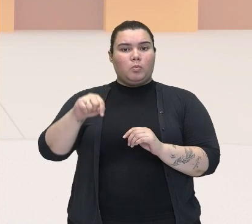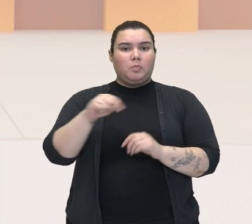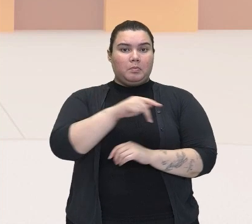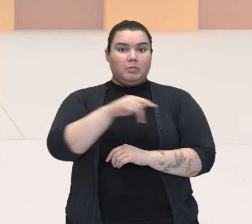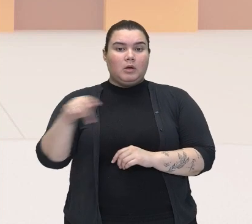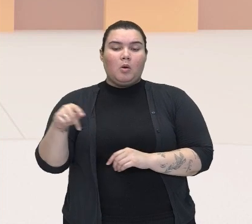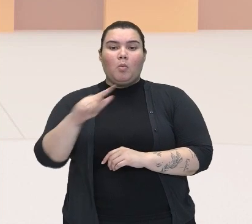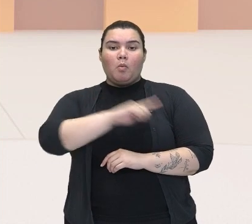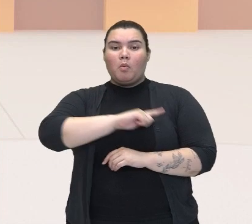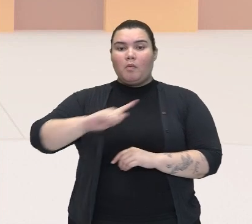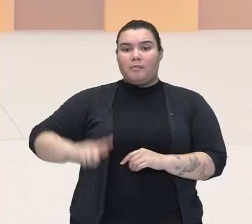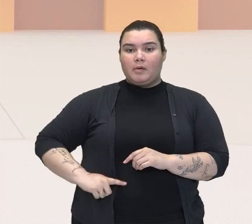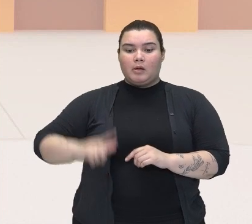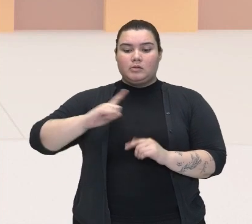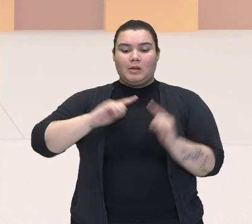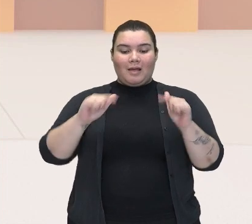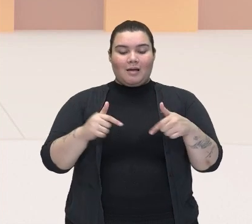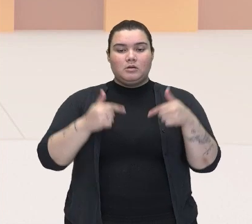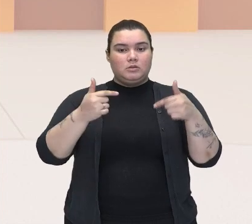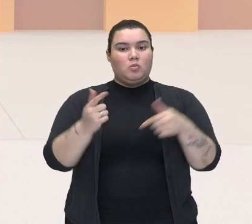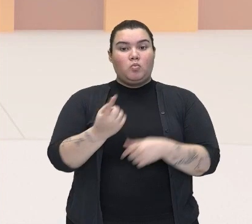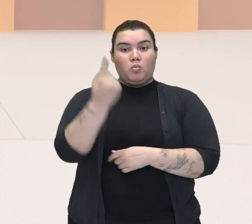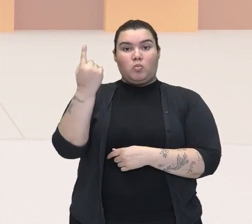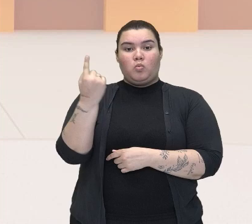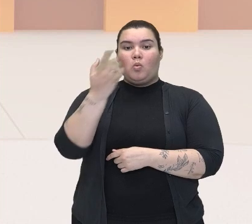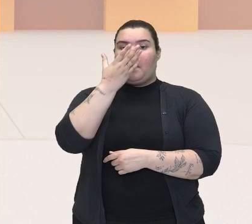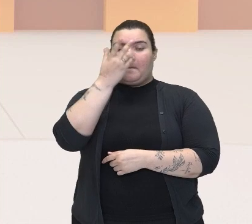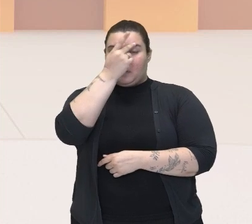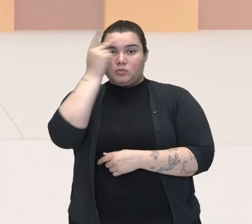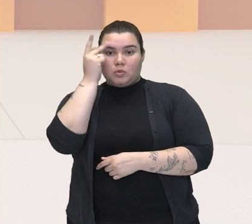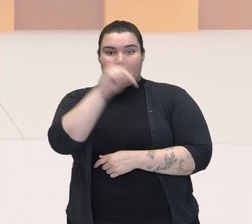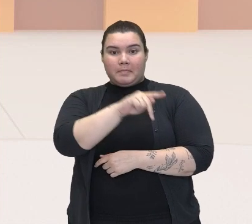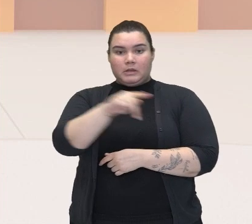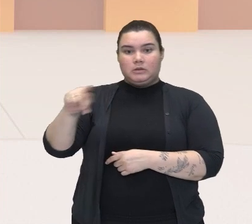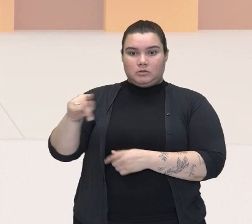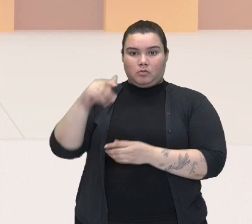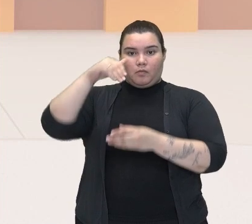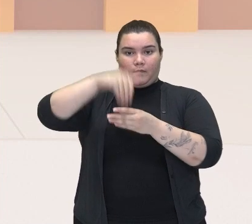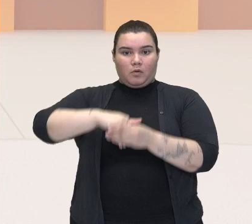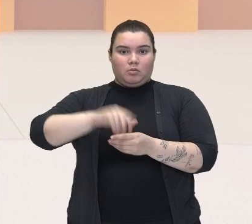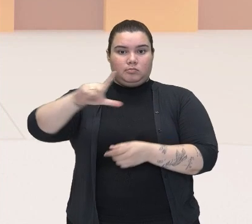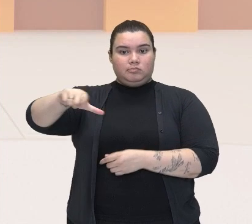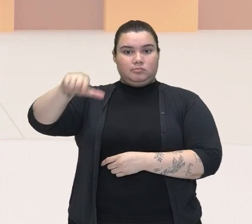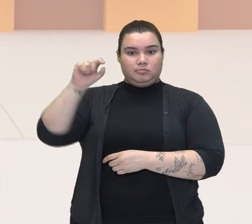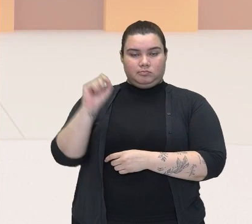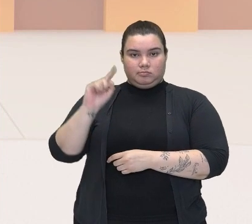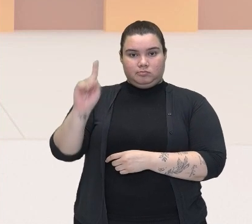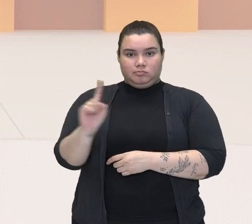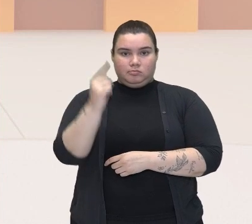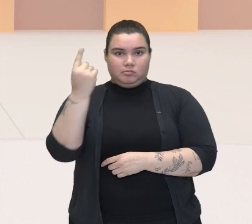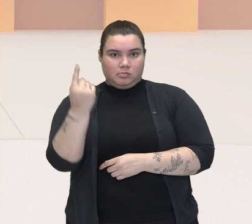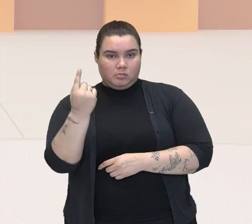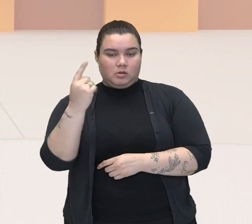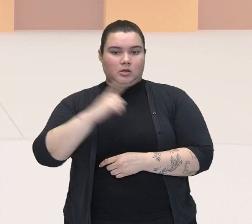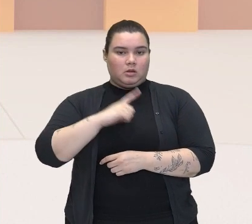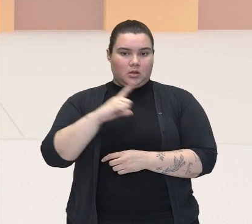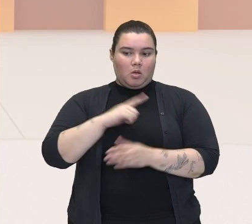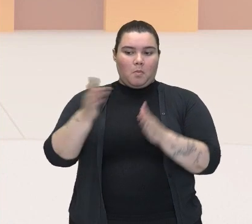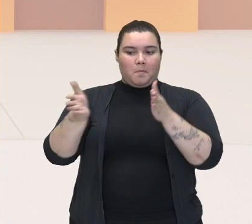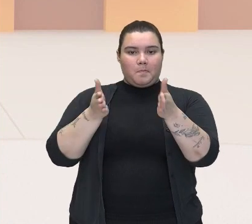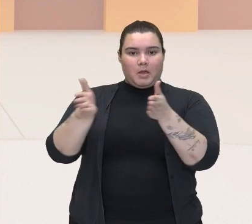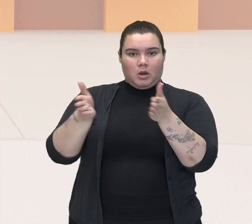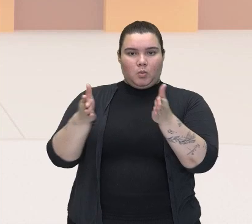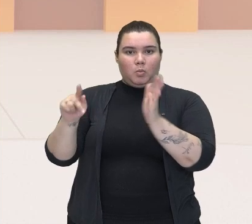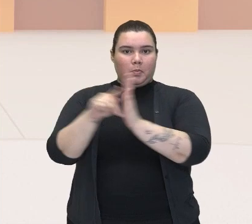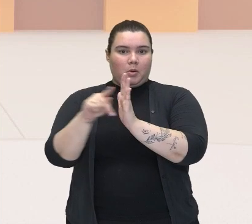governo ele é exercido por um presidente, que costuma ser eleito direta ou indiretamente